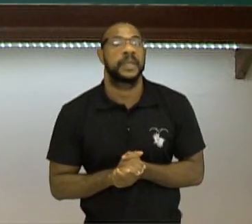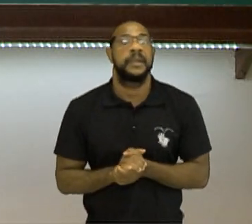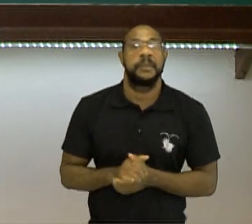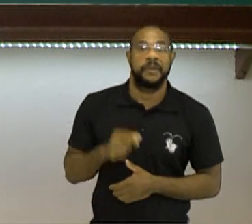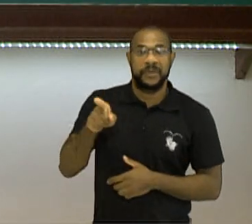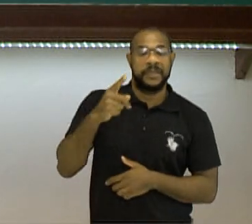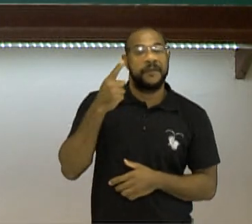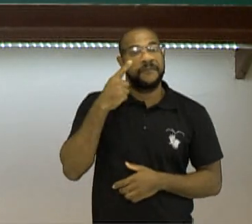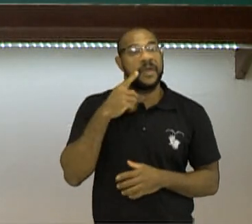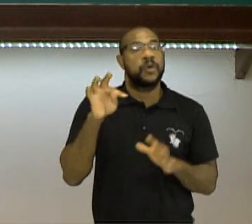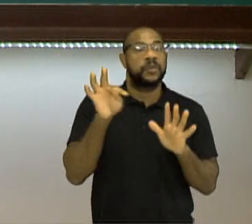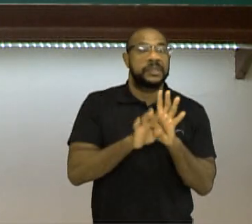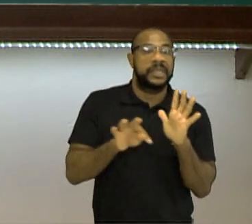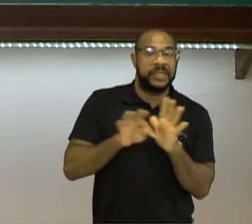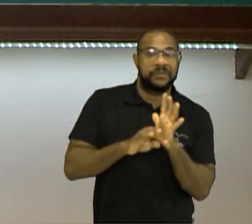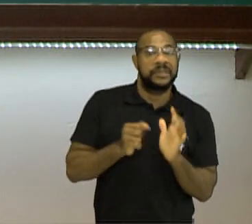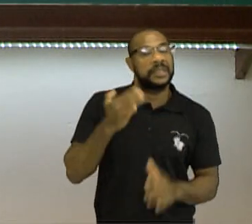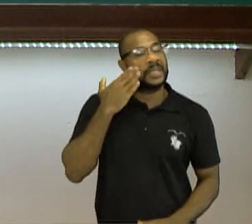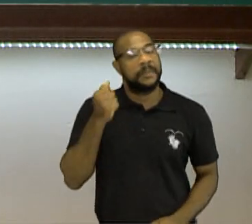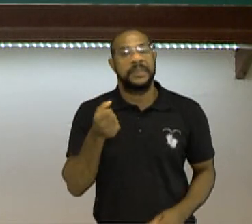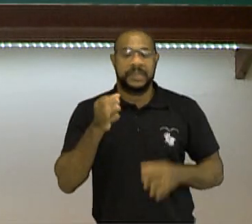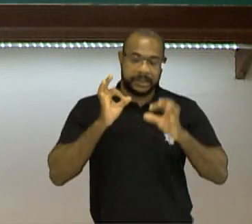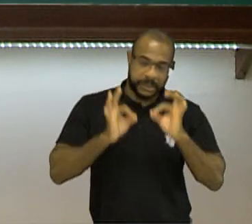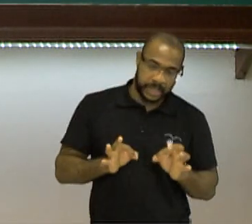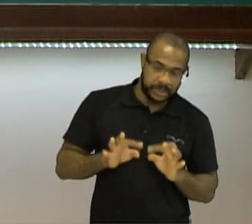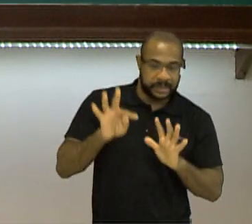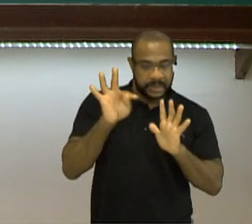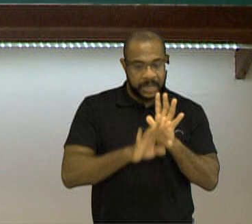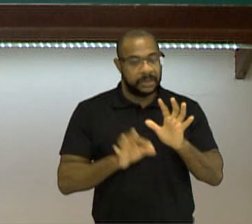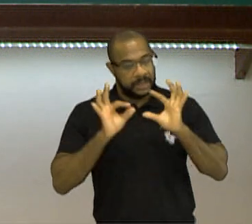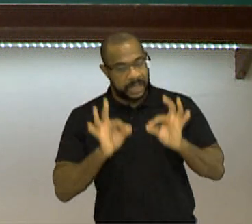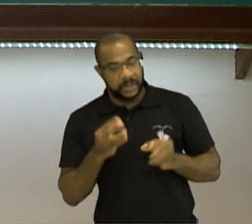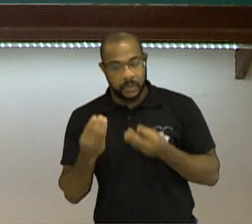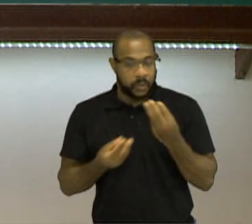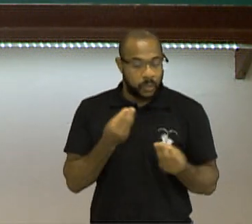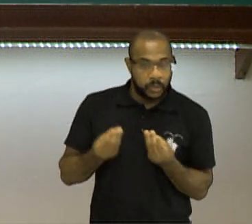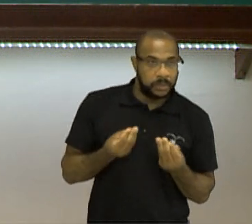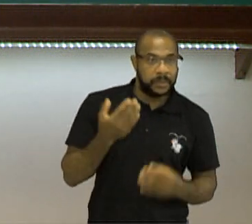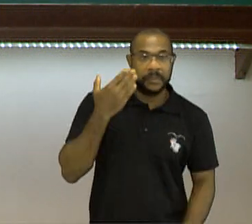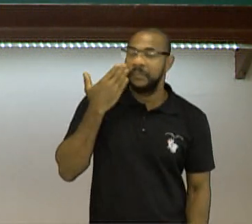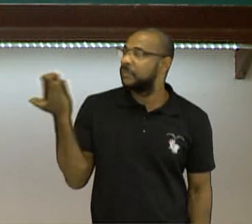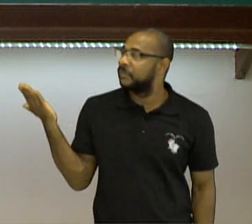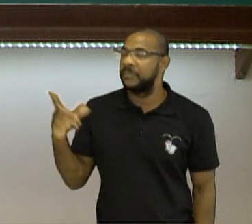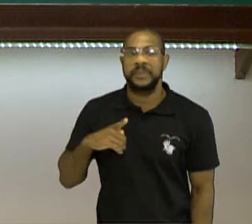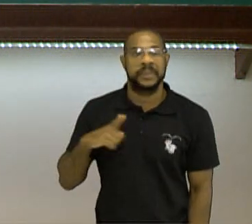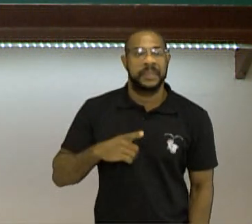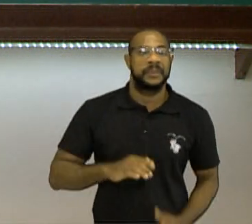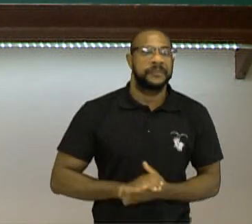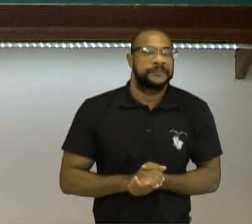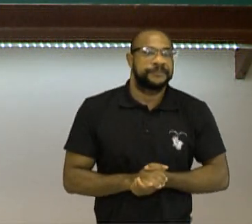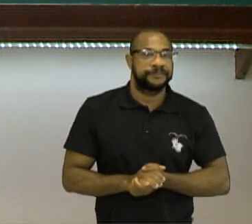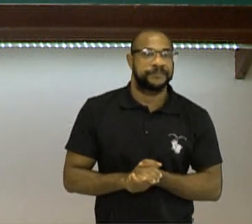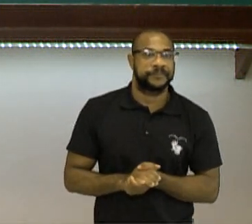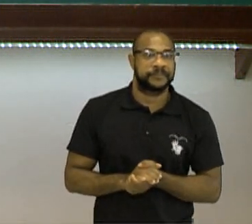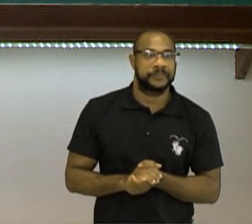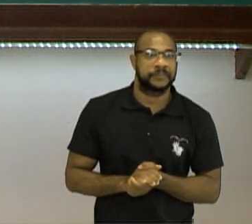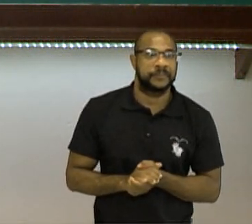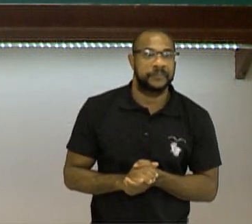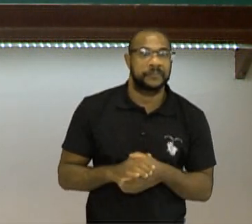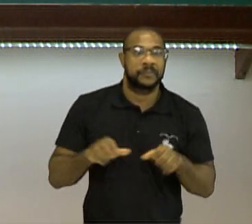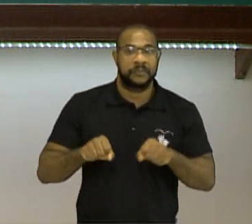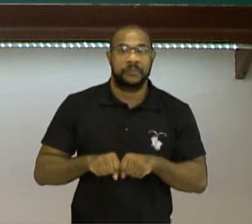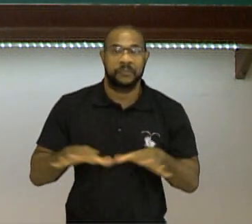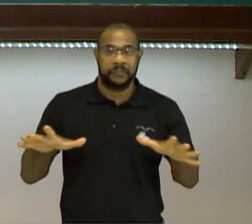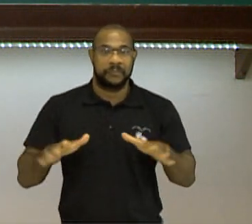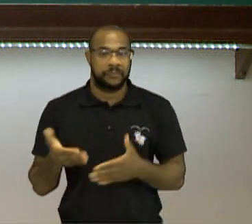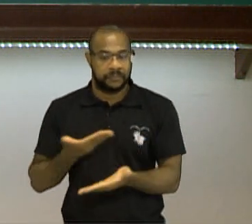seu texto e saiba se ele ficou realmente adequado ou não, temos aqui algumas dicas. Compartilhe seu texto